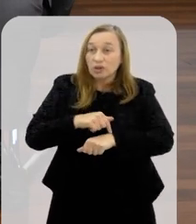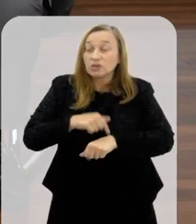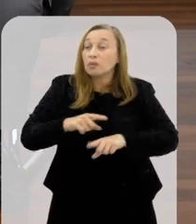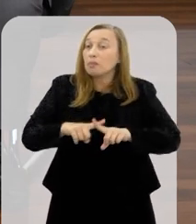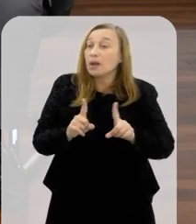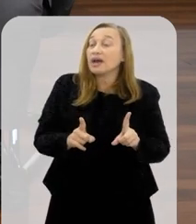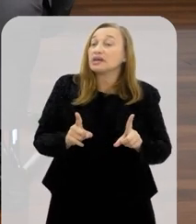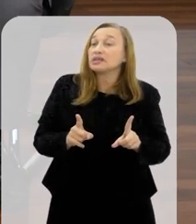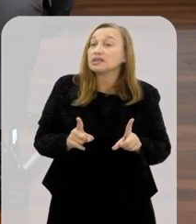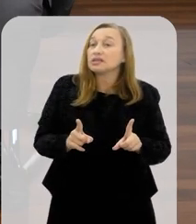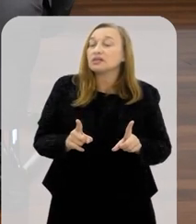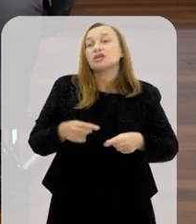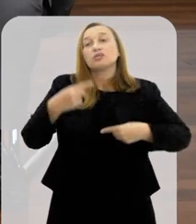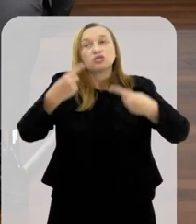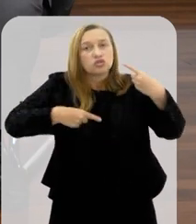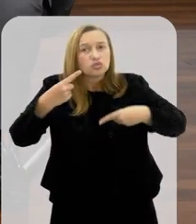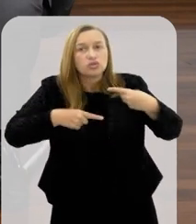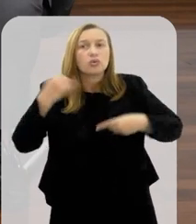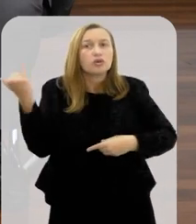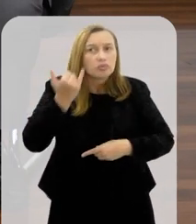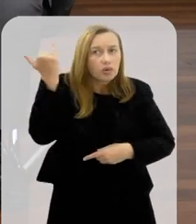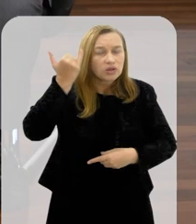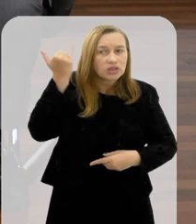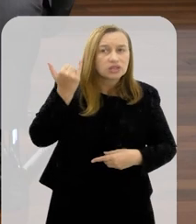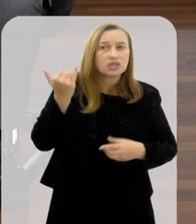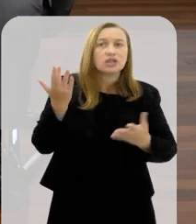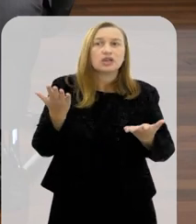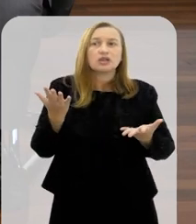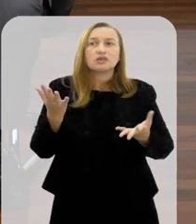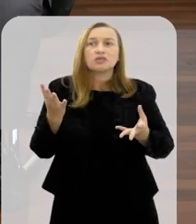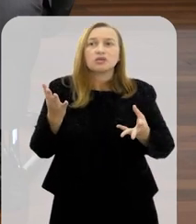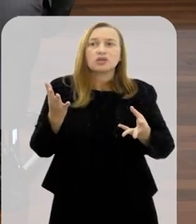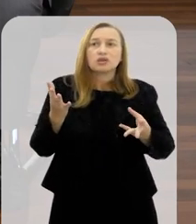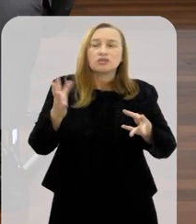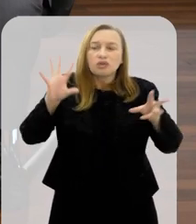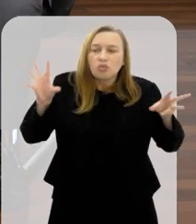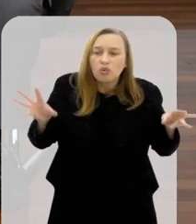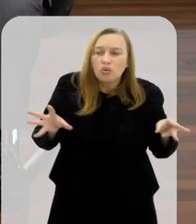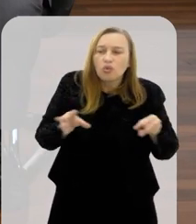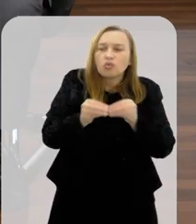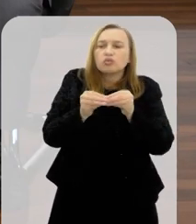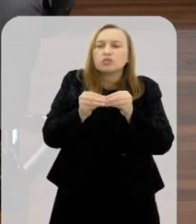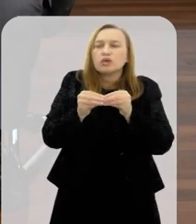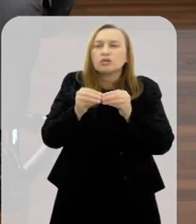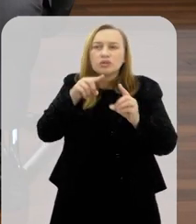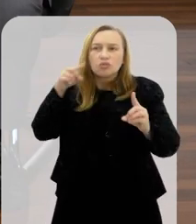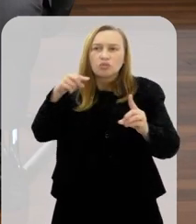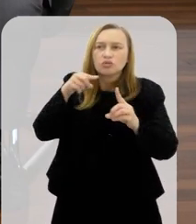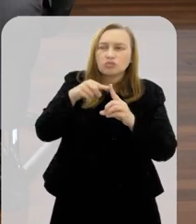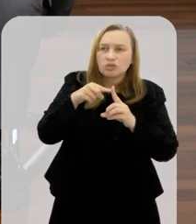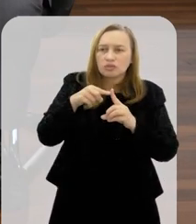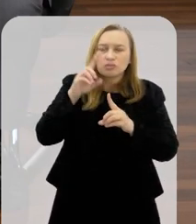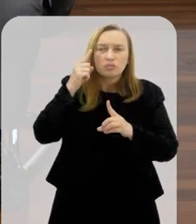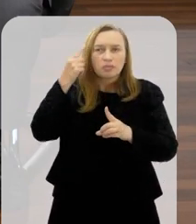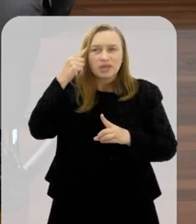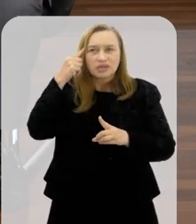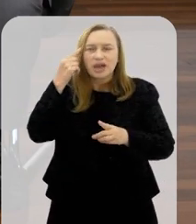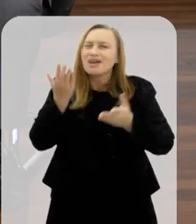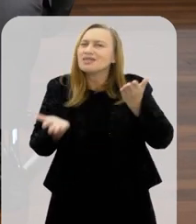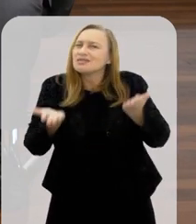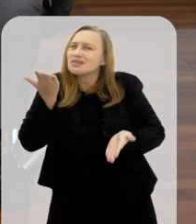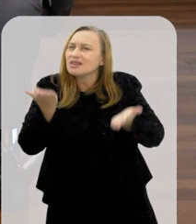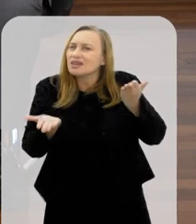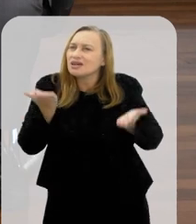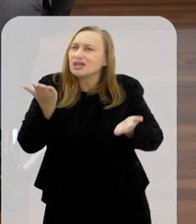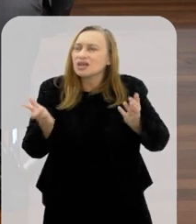mas trazendo ainda uma discussão que é importante e vamos tentar assim de uma maneira objetiva né pensar eh esse